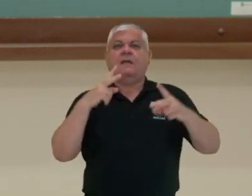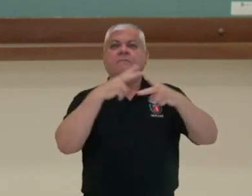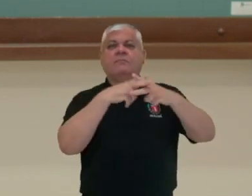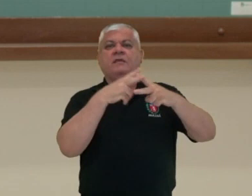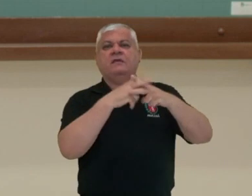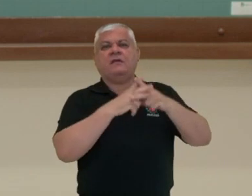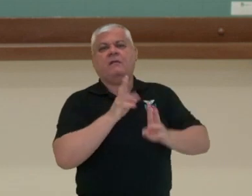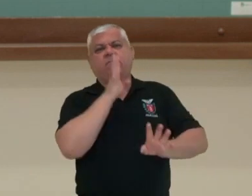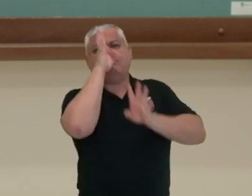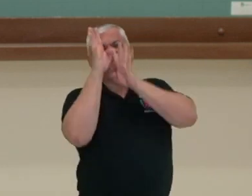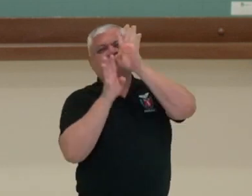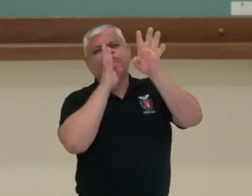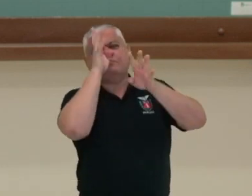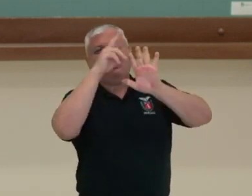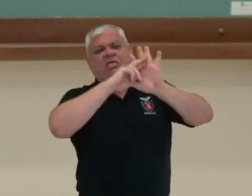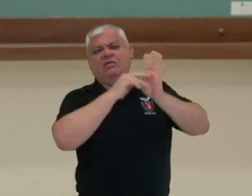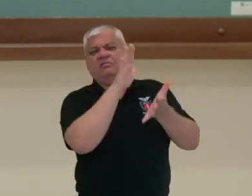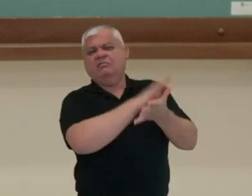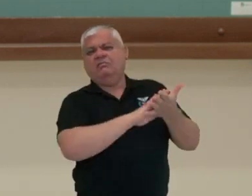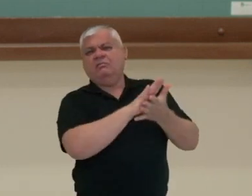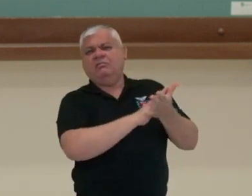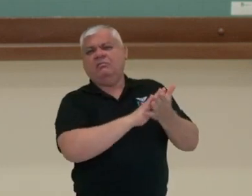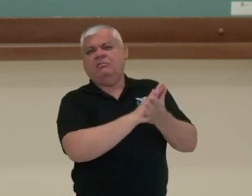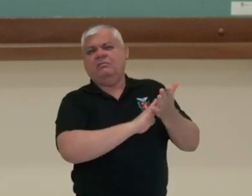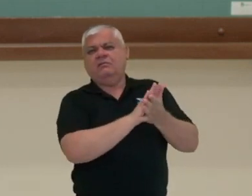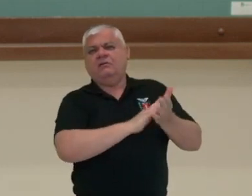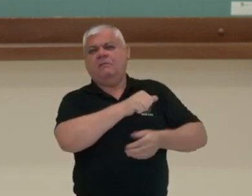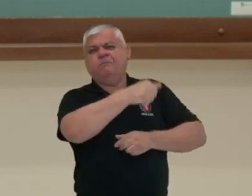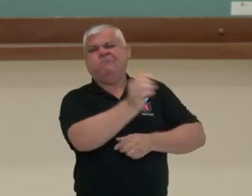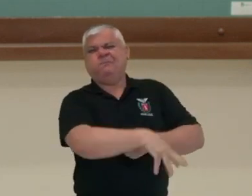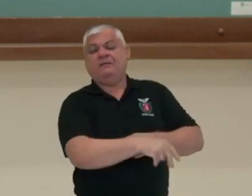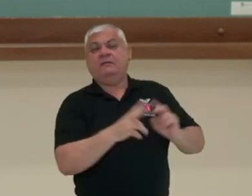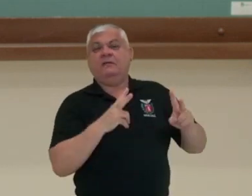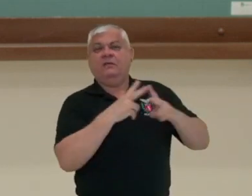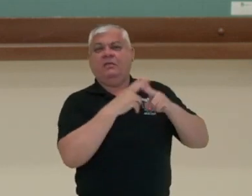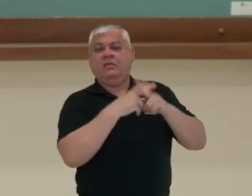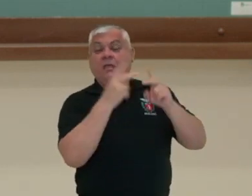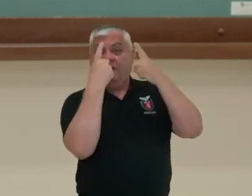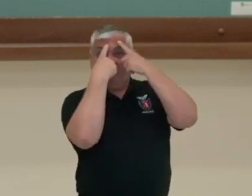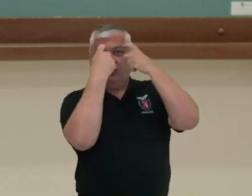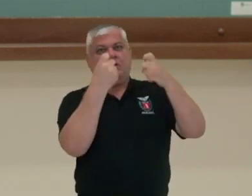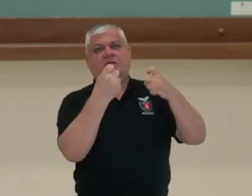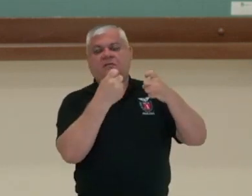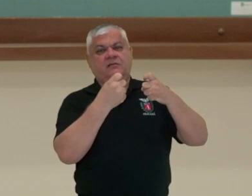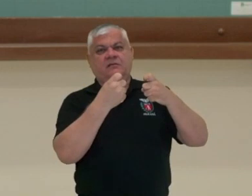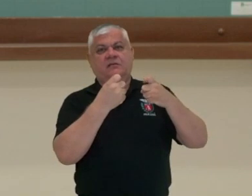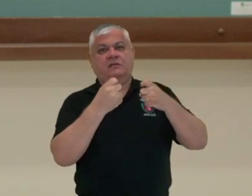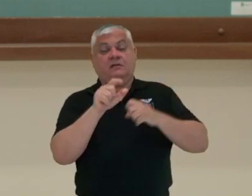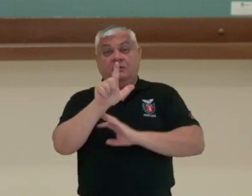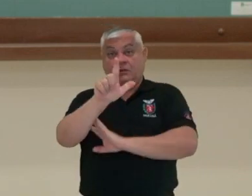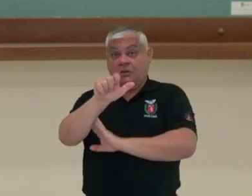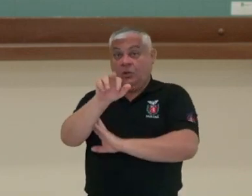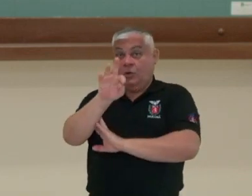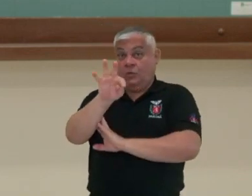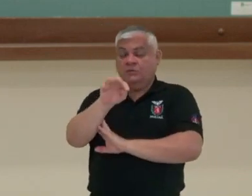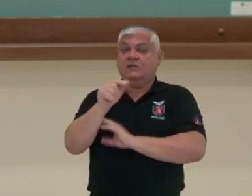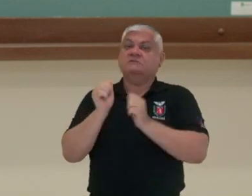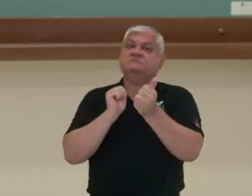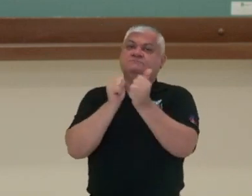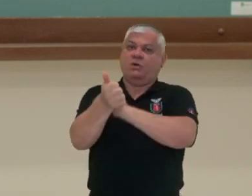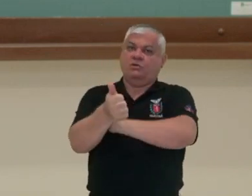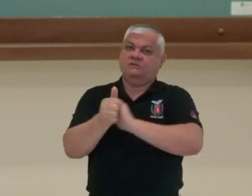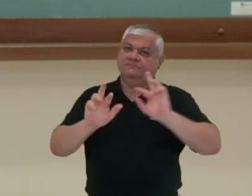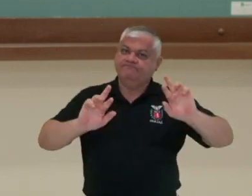isso não existe, tá? Briga é violência, luta é esporte,